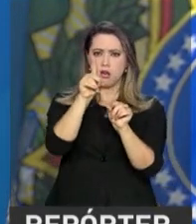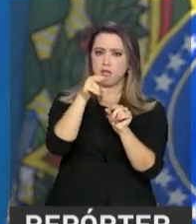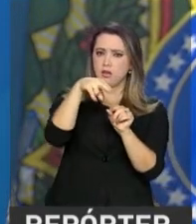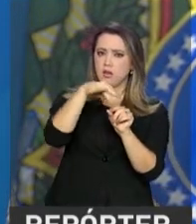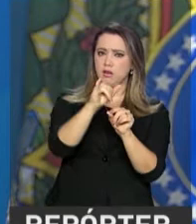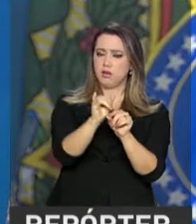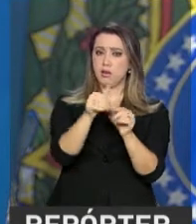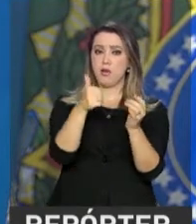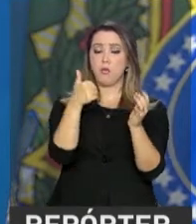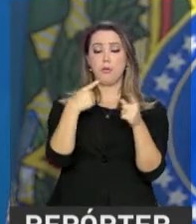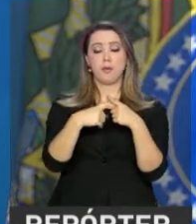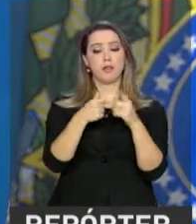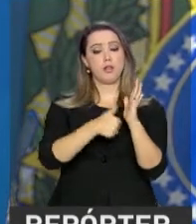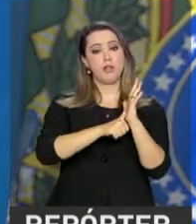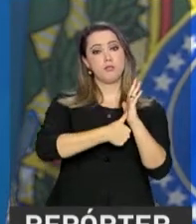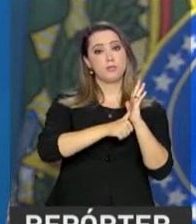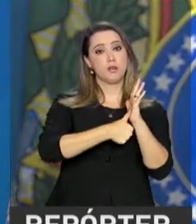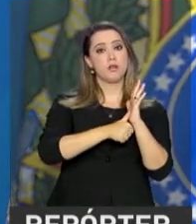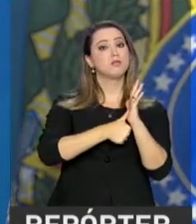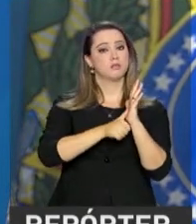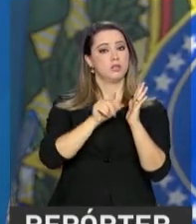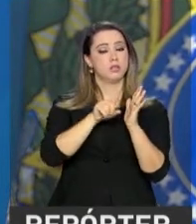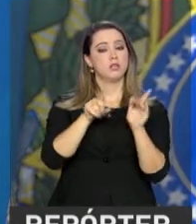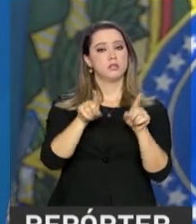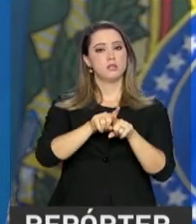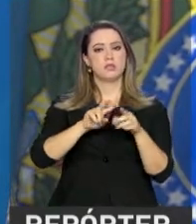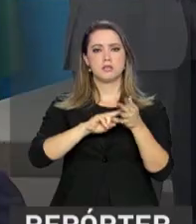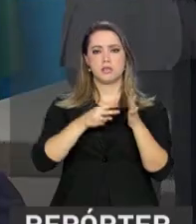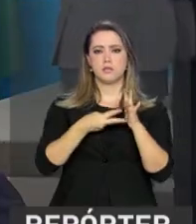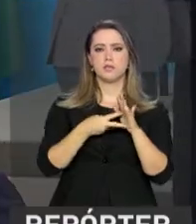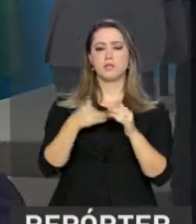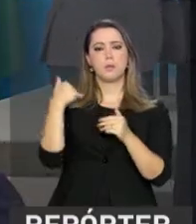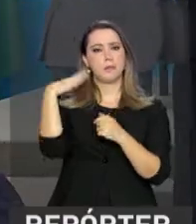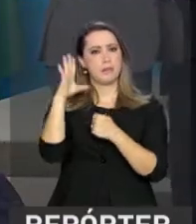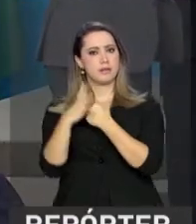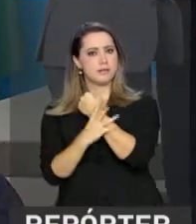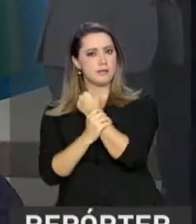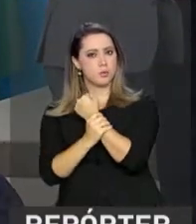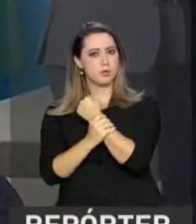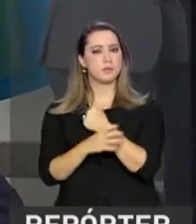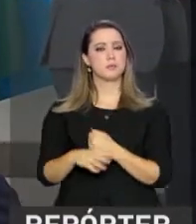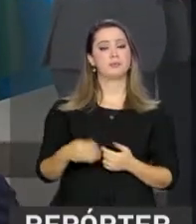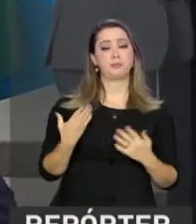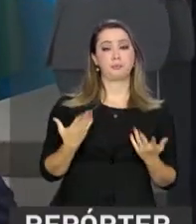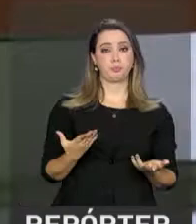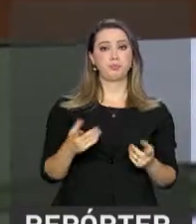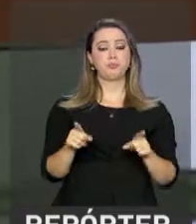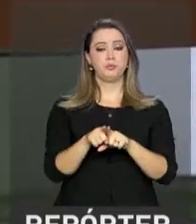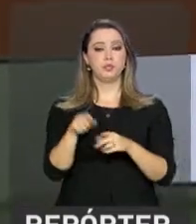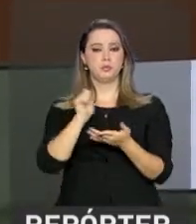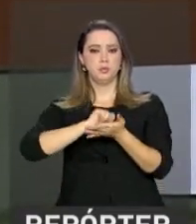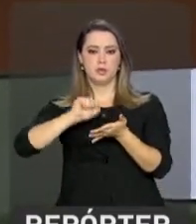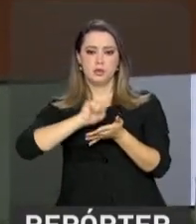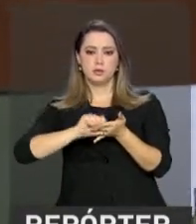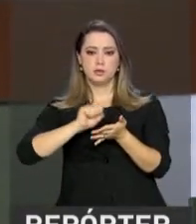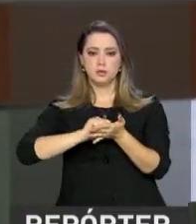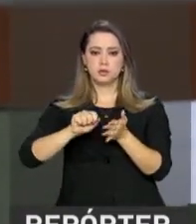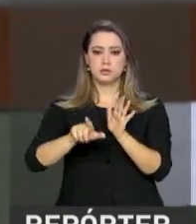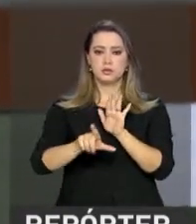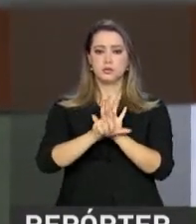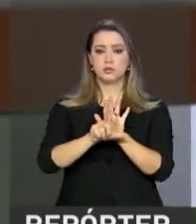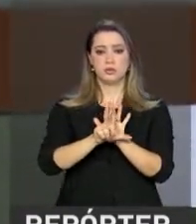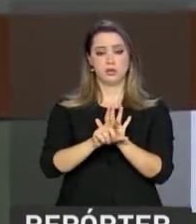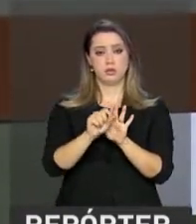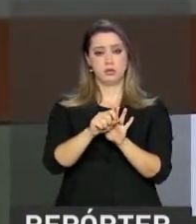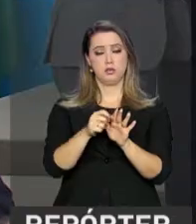biometria será também sinônimo de segurança o presidente michel temer também assinou decreto criando o registro provisório